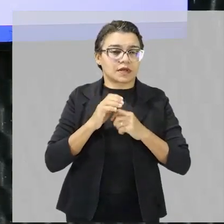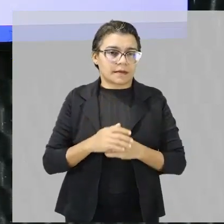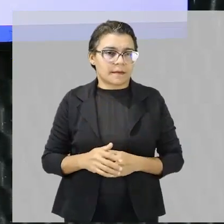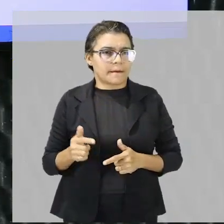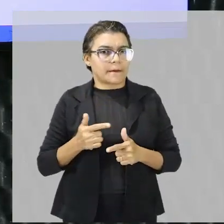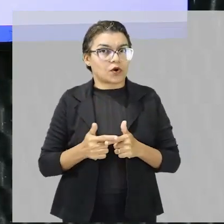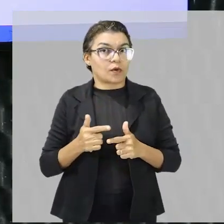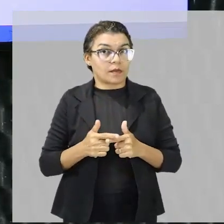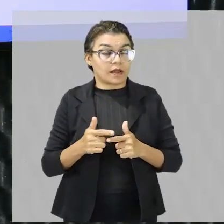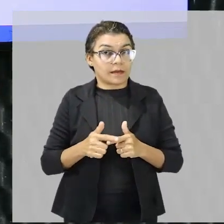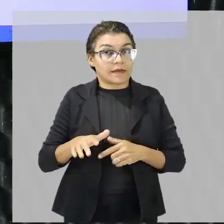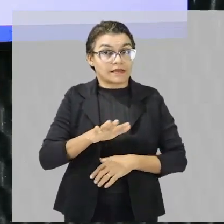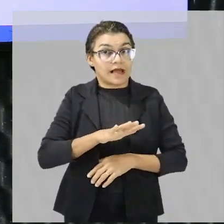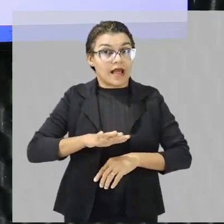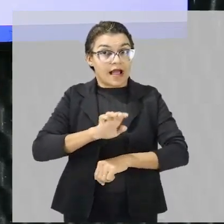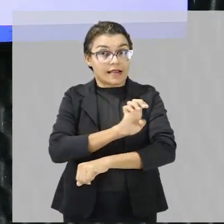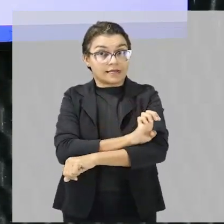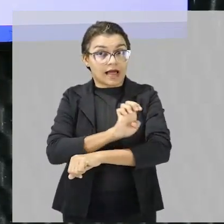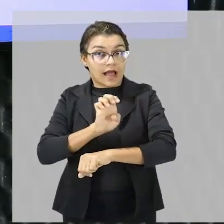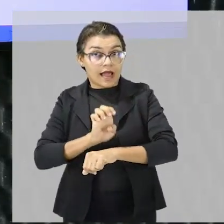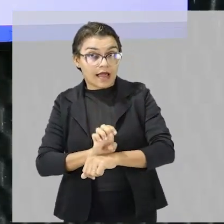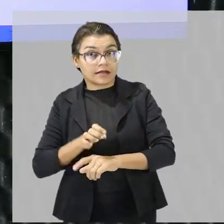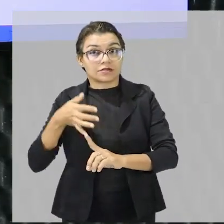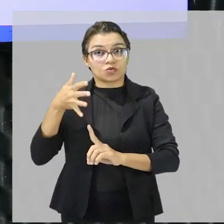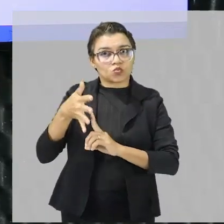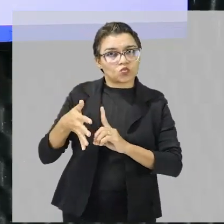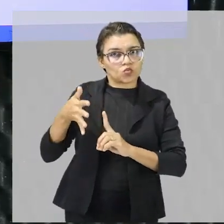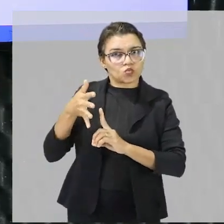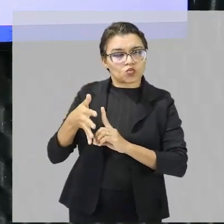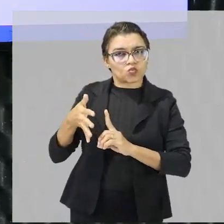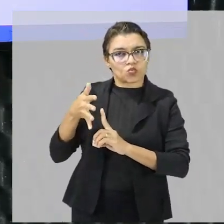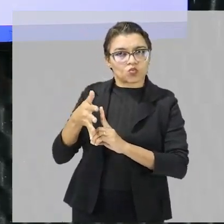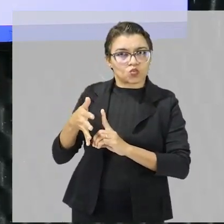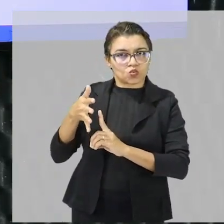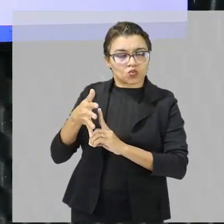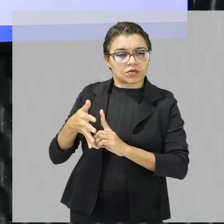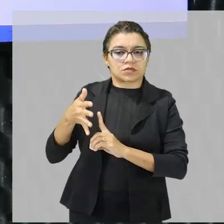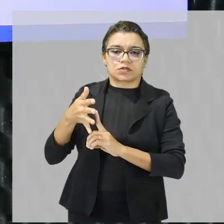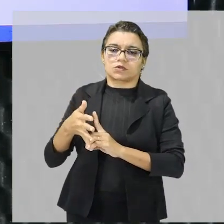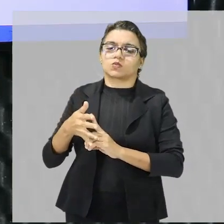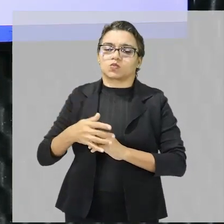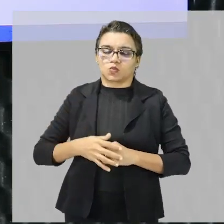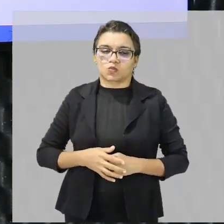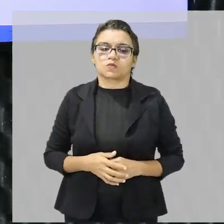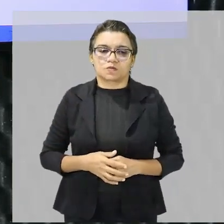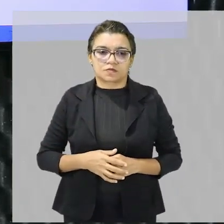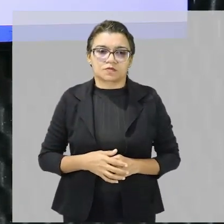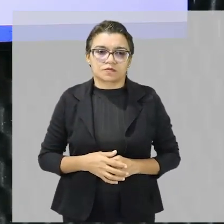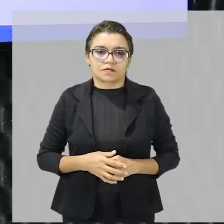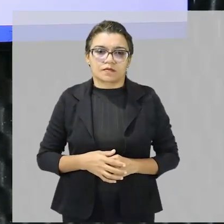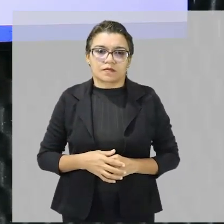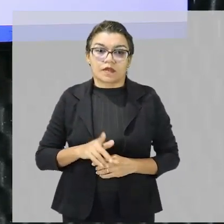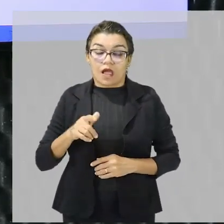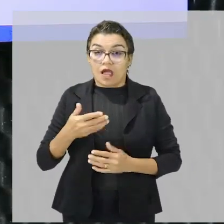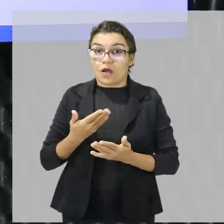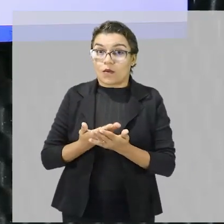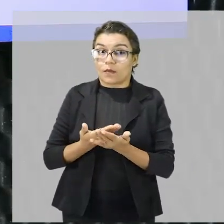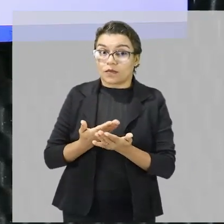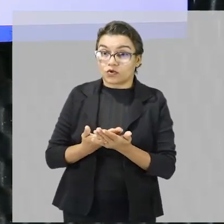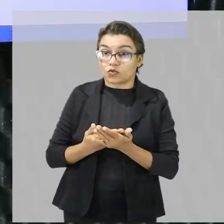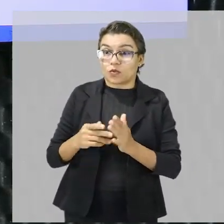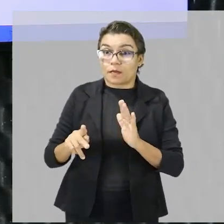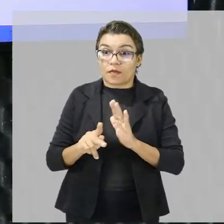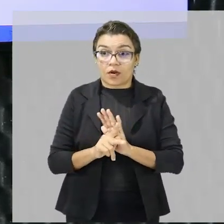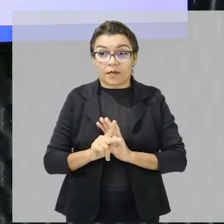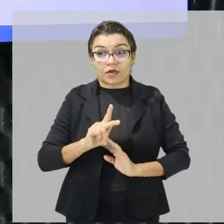problemas éticos, por exemplo, a ética do discurso, que é muito asseverada, e é de um estudo habermasiano